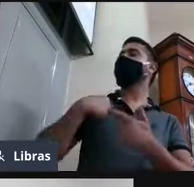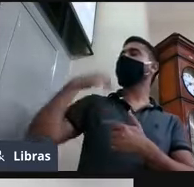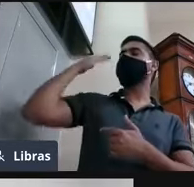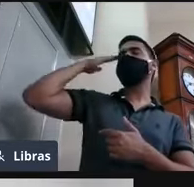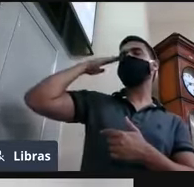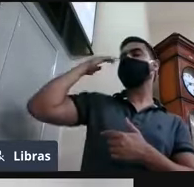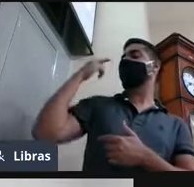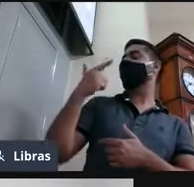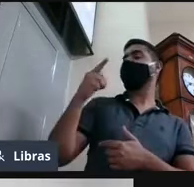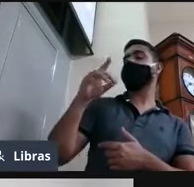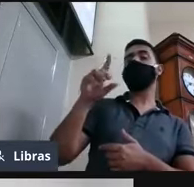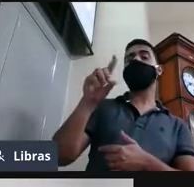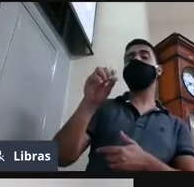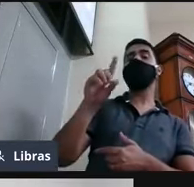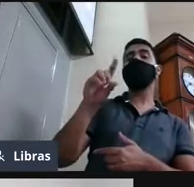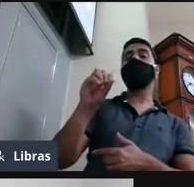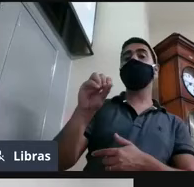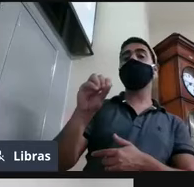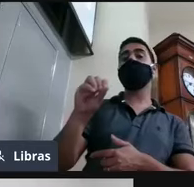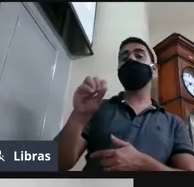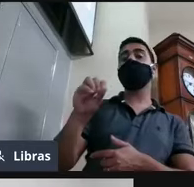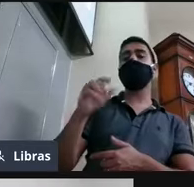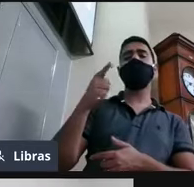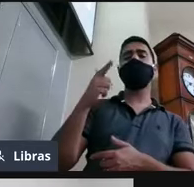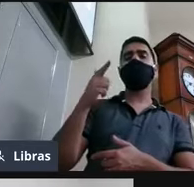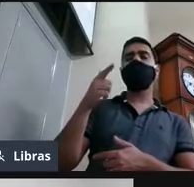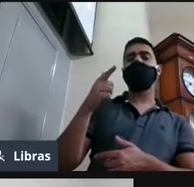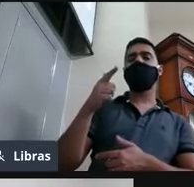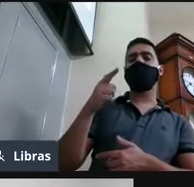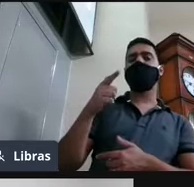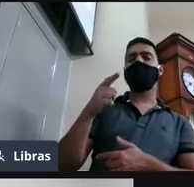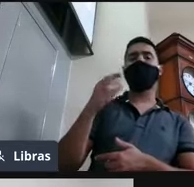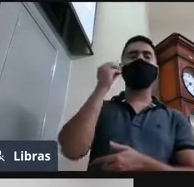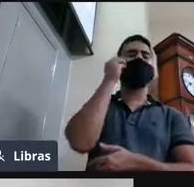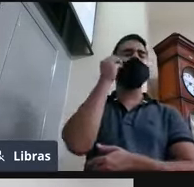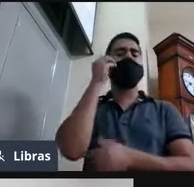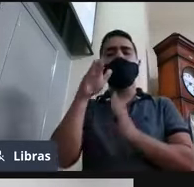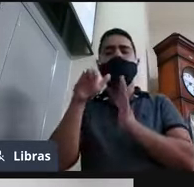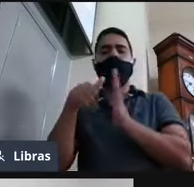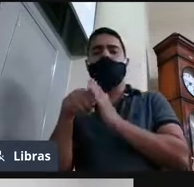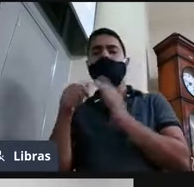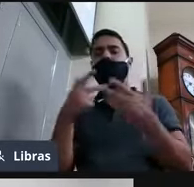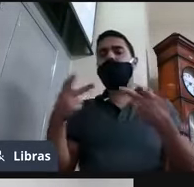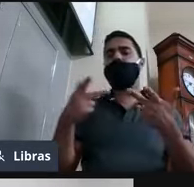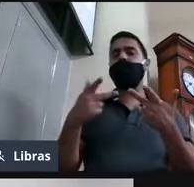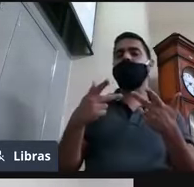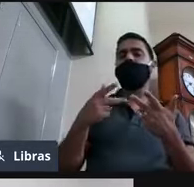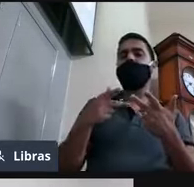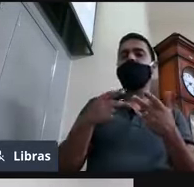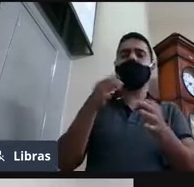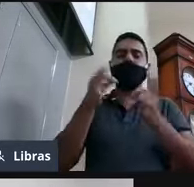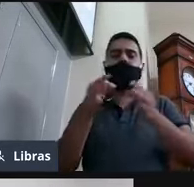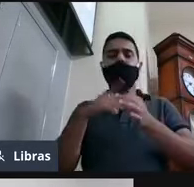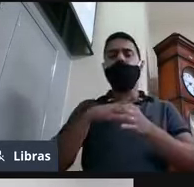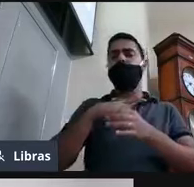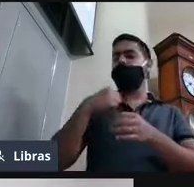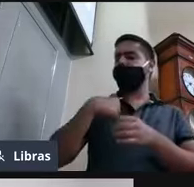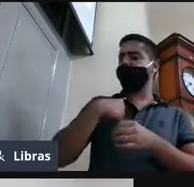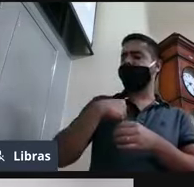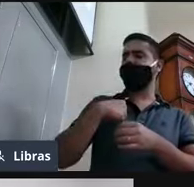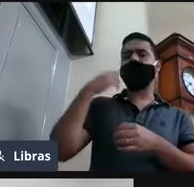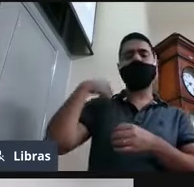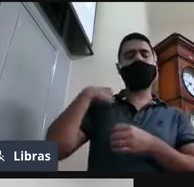houve dolo, por entender que não houve má-fé do prefeito, que foi um erro contábil. Então, eu tenho muita tranquilidade em relação